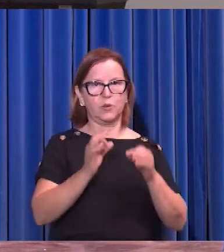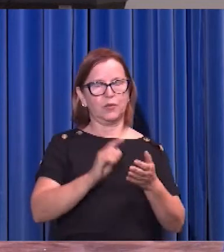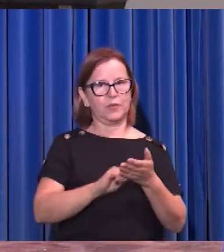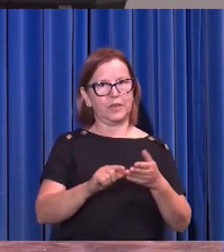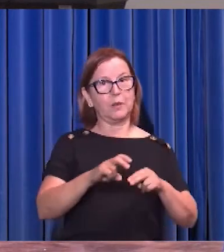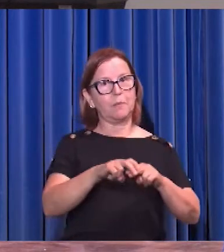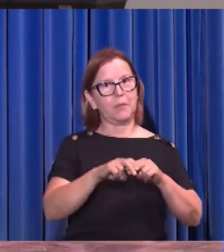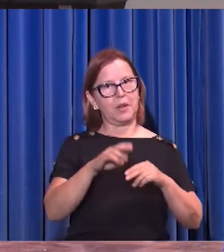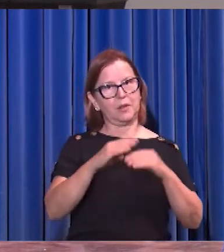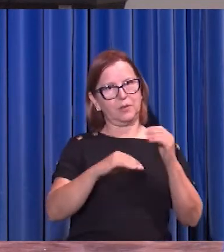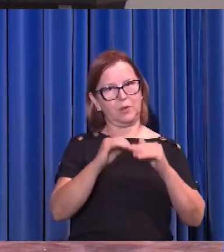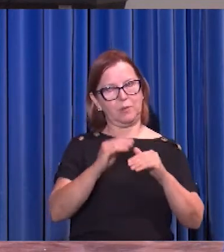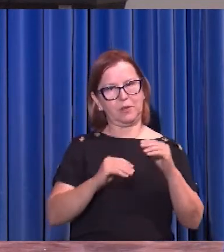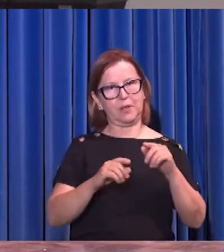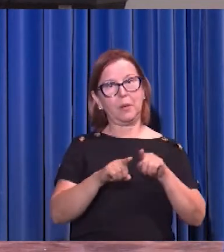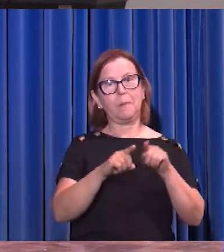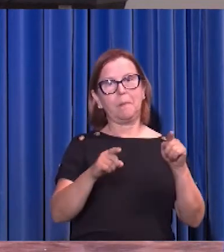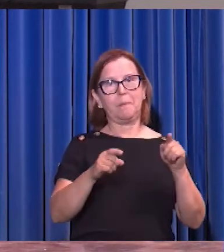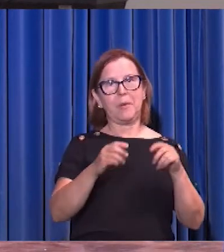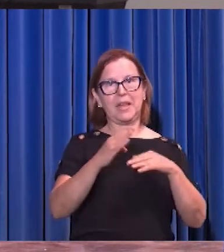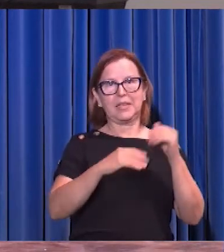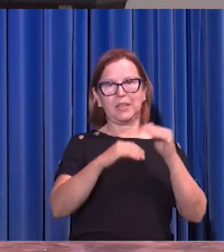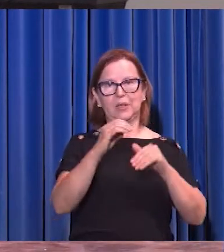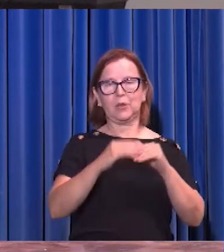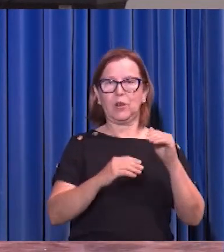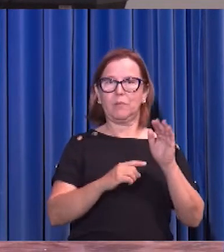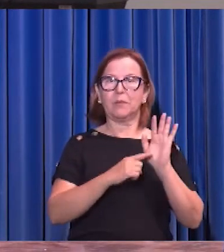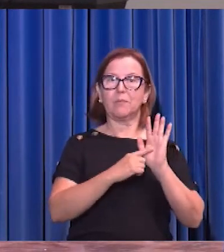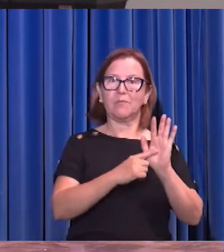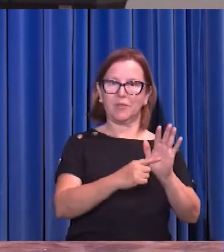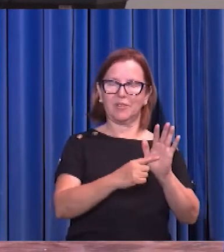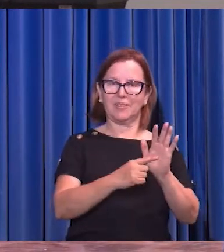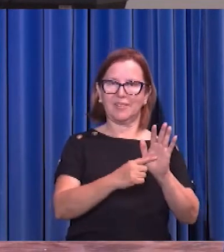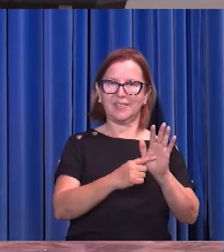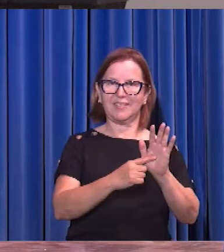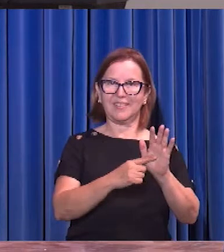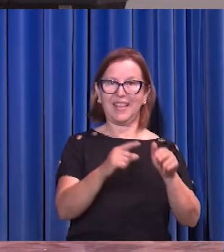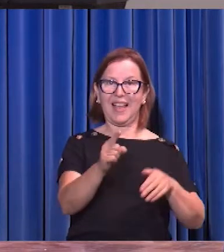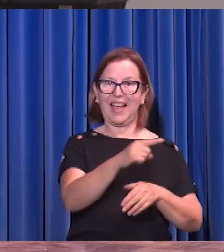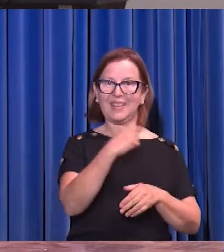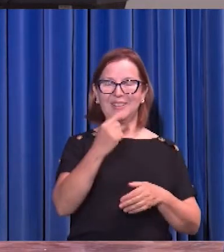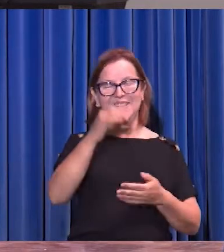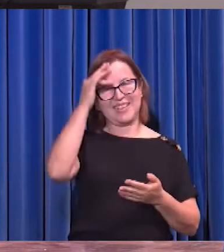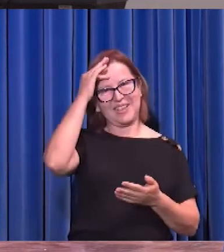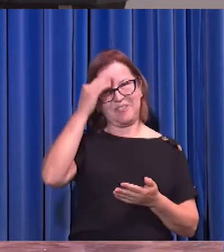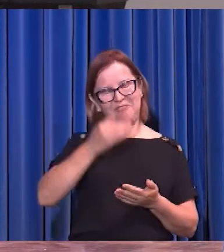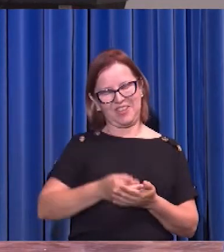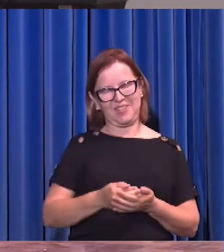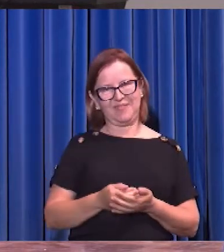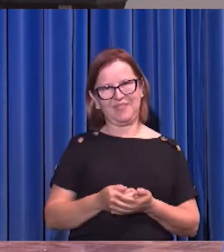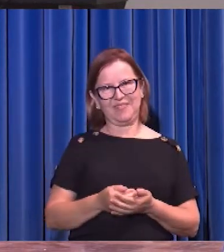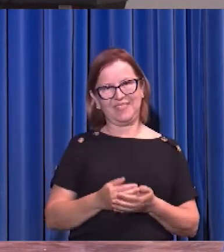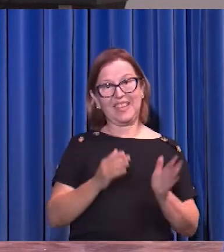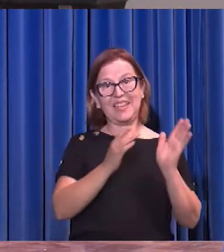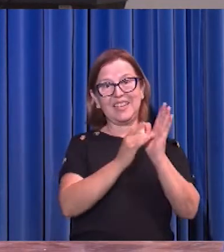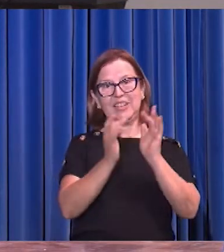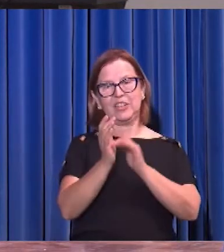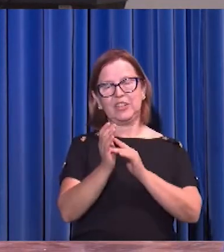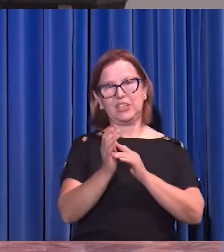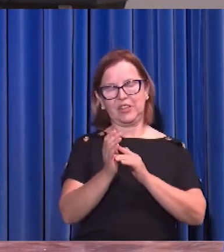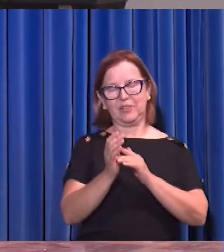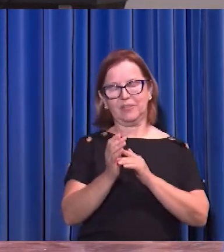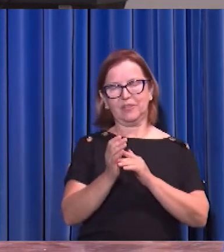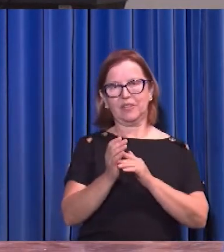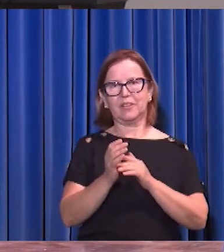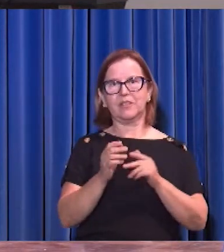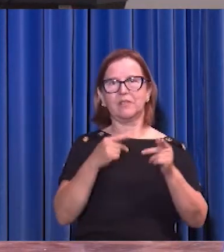mas as obras são uma evidência da nossa fé. E Jesus está repreendendo